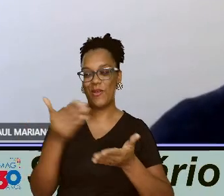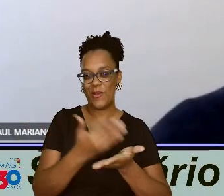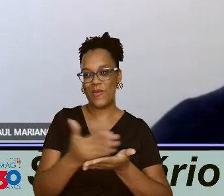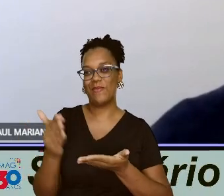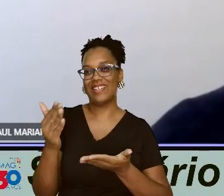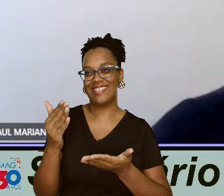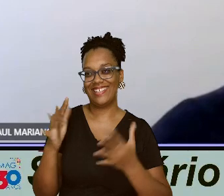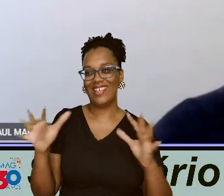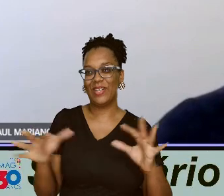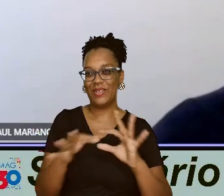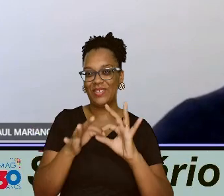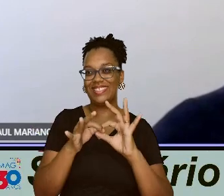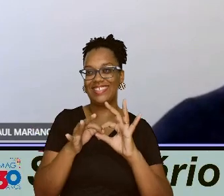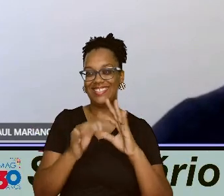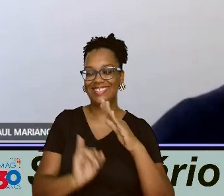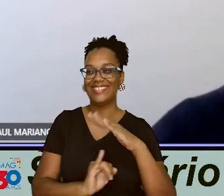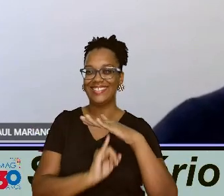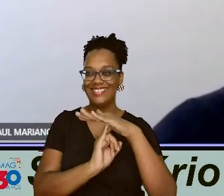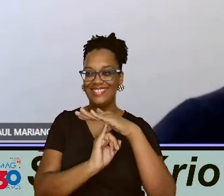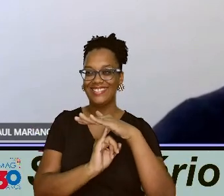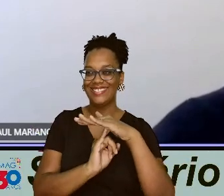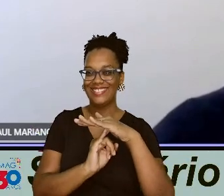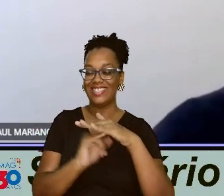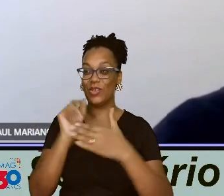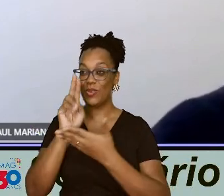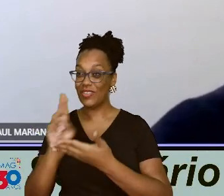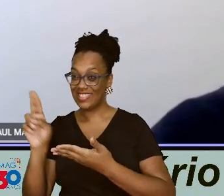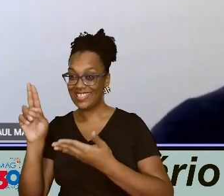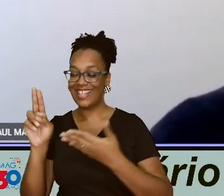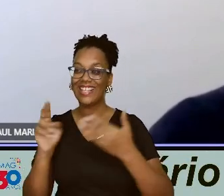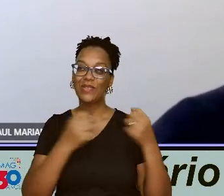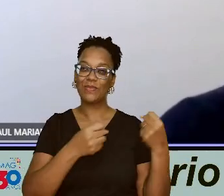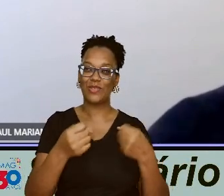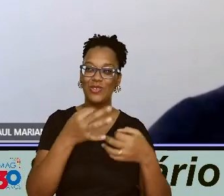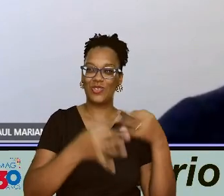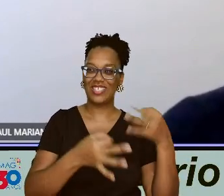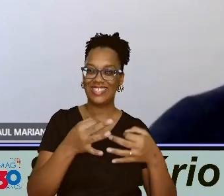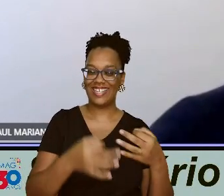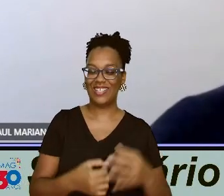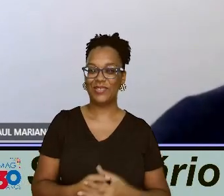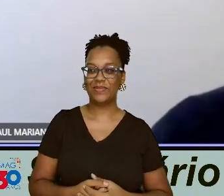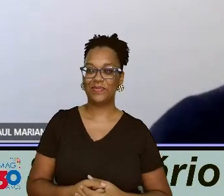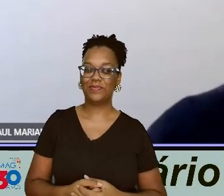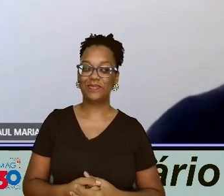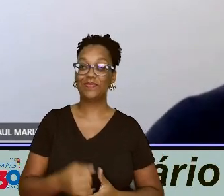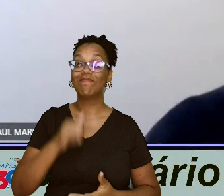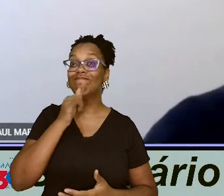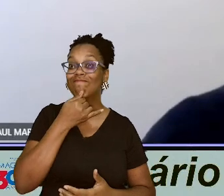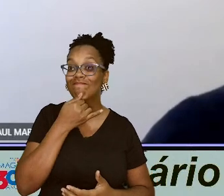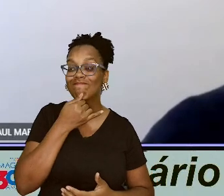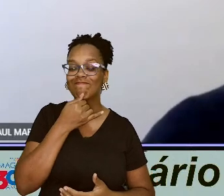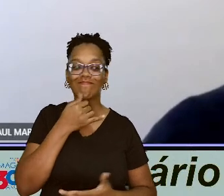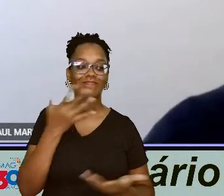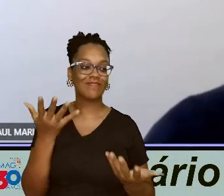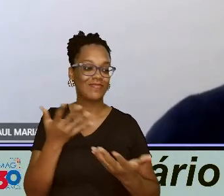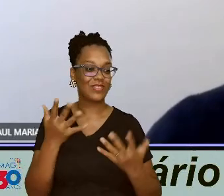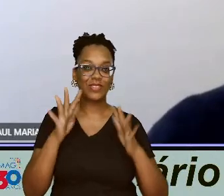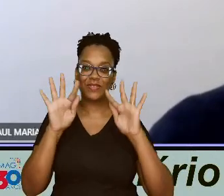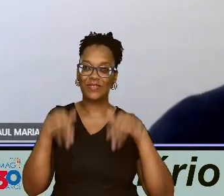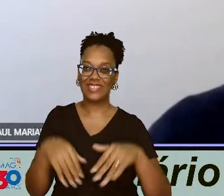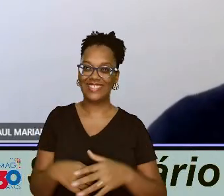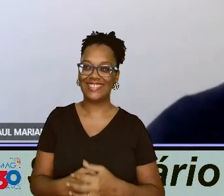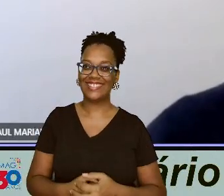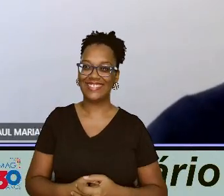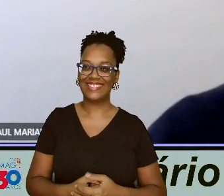união institucional entre a universidade e o Poder Judiciário. E, infelizmente, vamos passar já ao encerramento. Eu